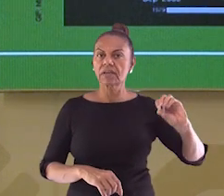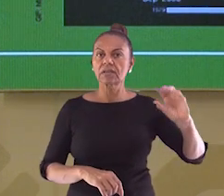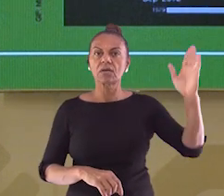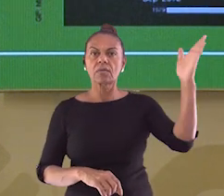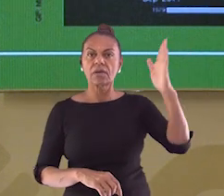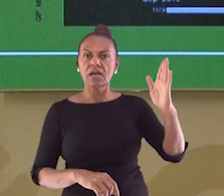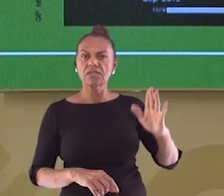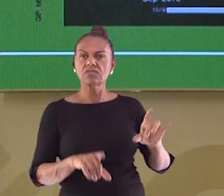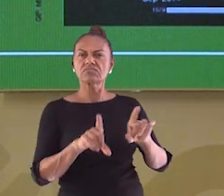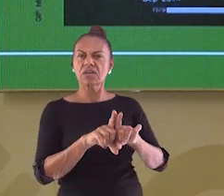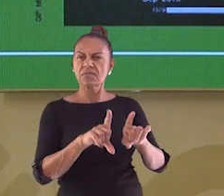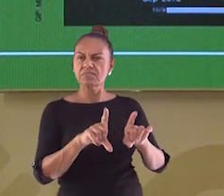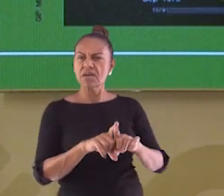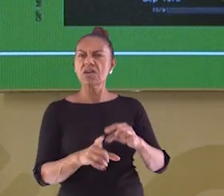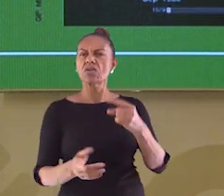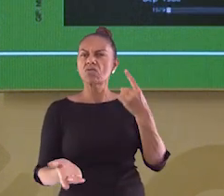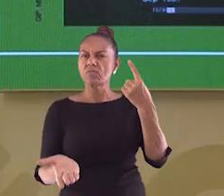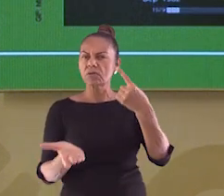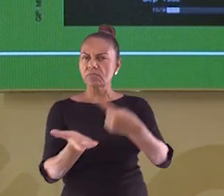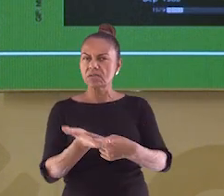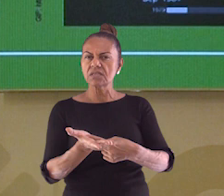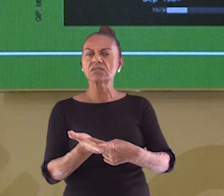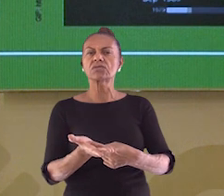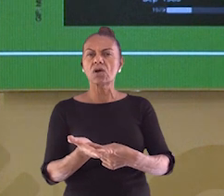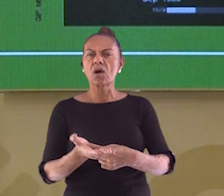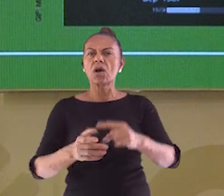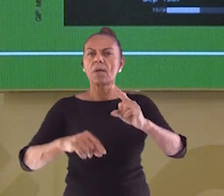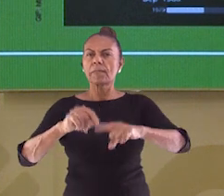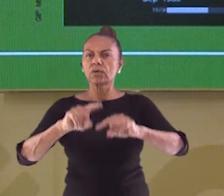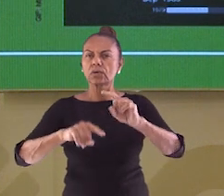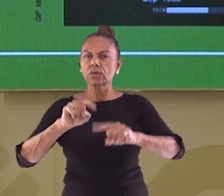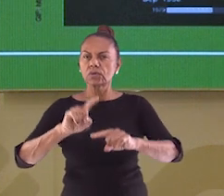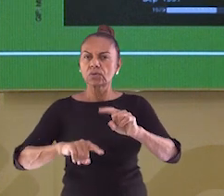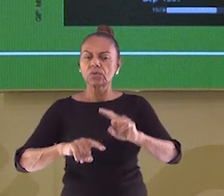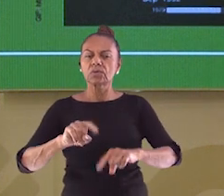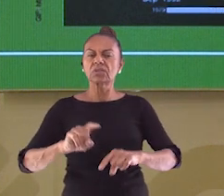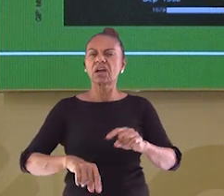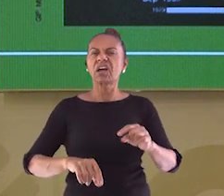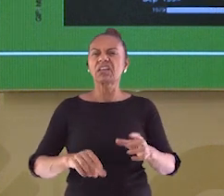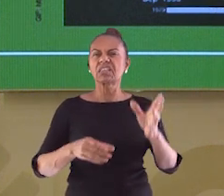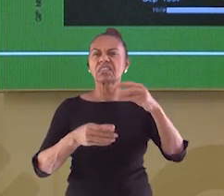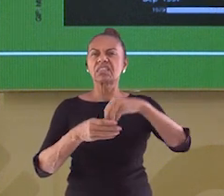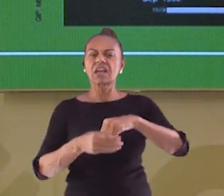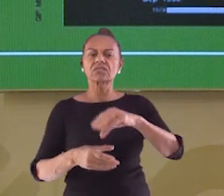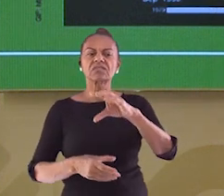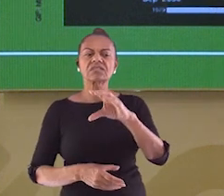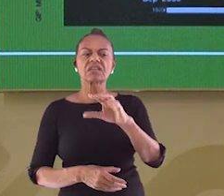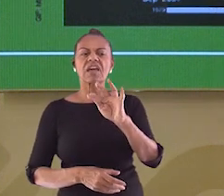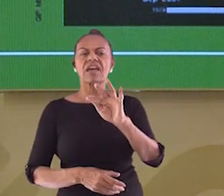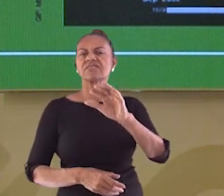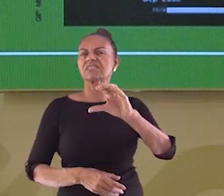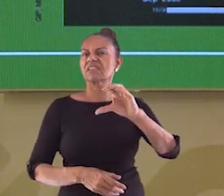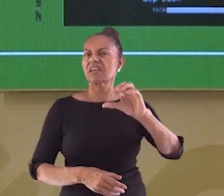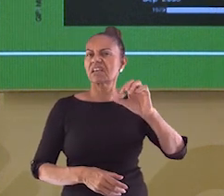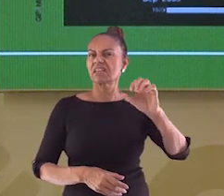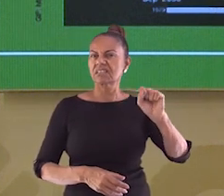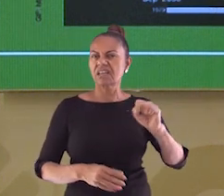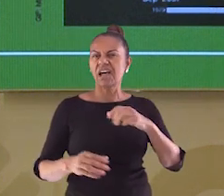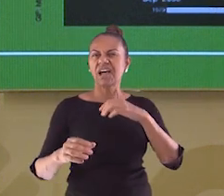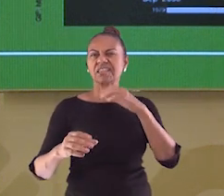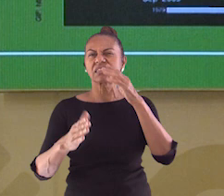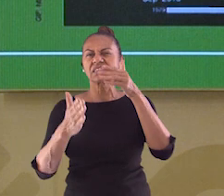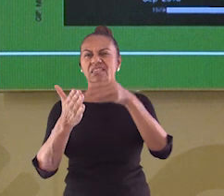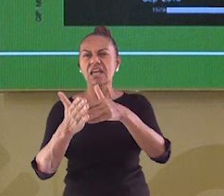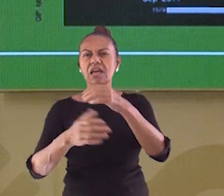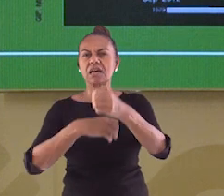o Brasil abraçou a causa, comprometendo-se em eliminar o uso de produtos à base de CFCs até janeiro de